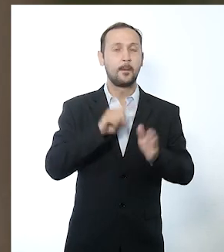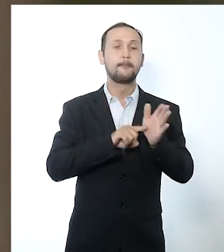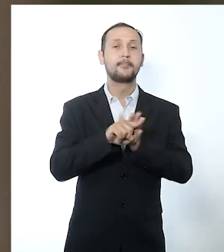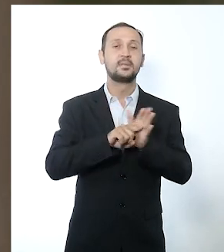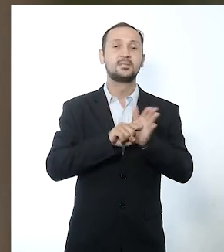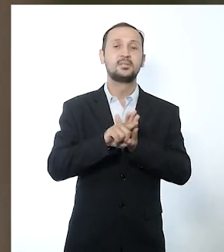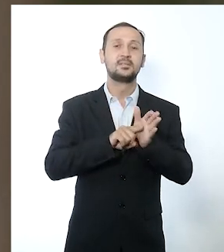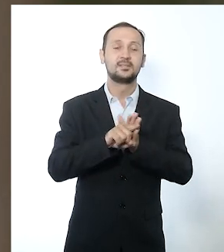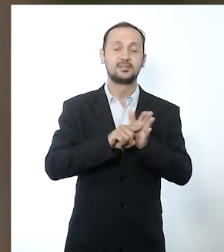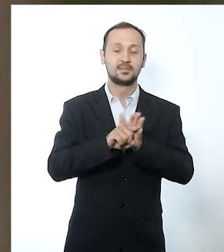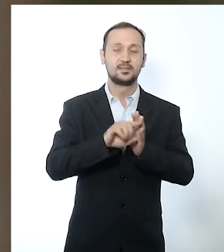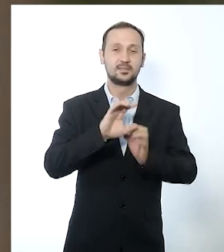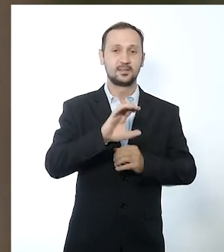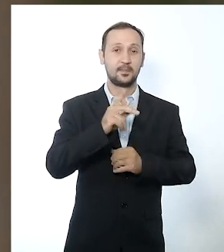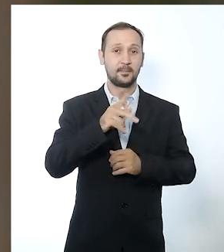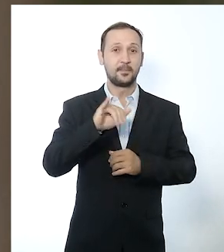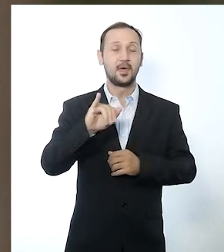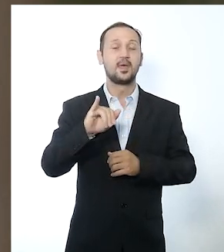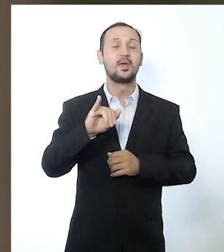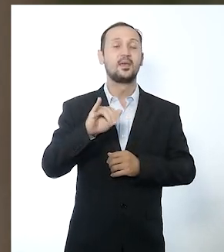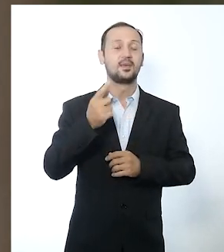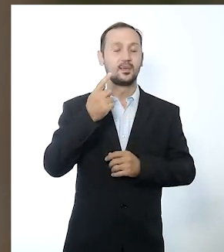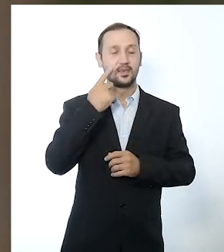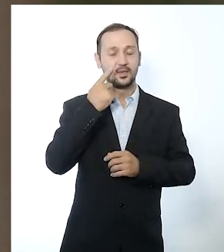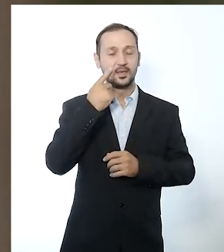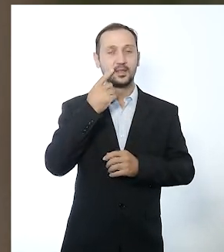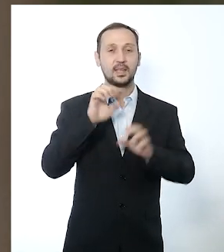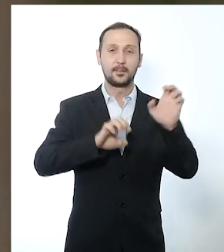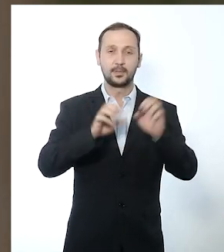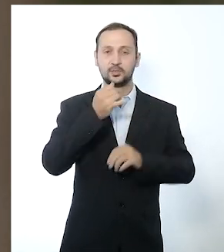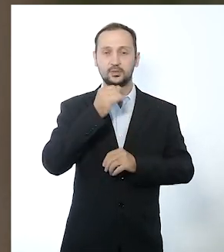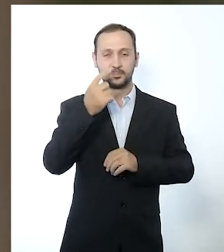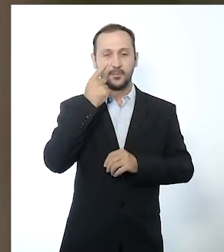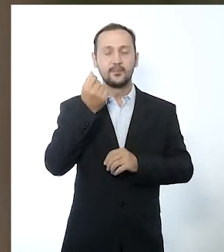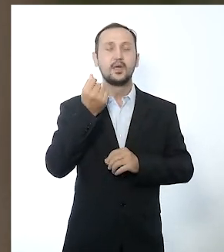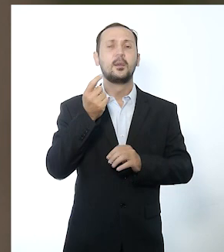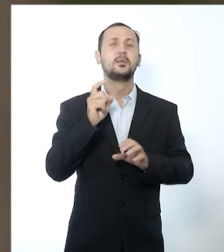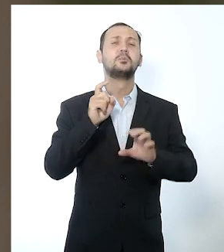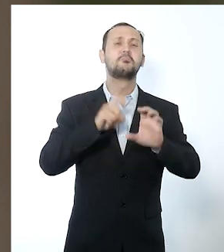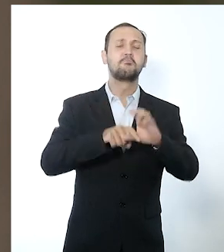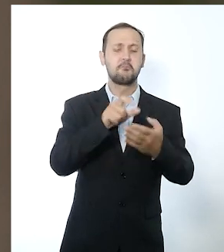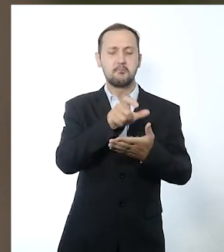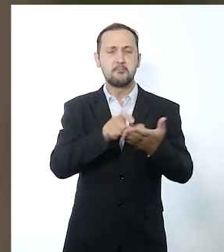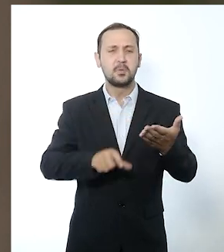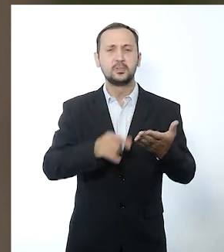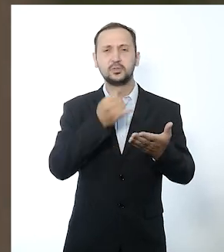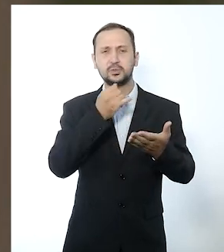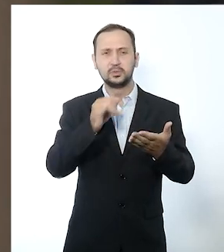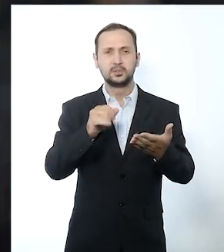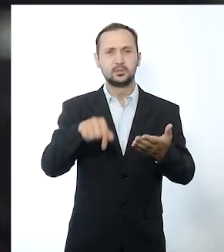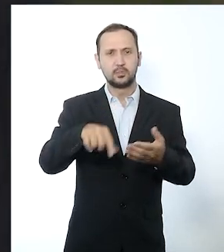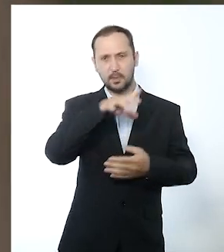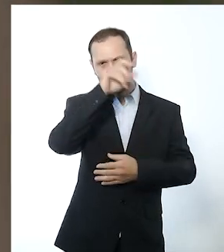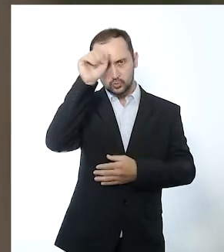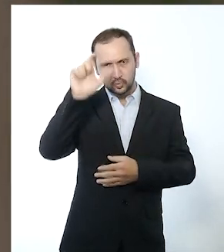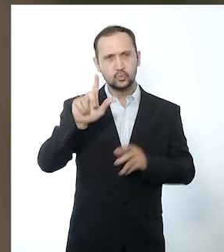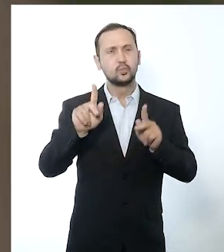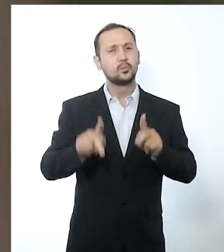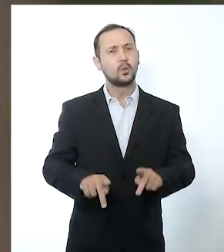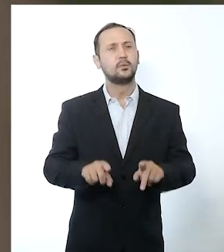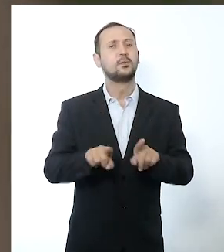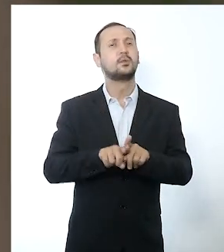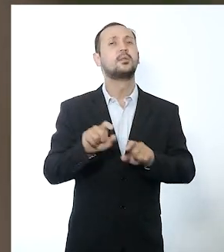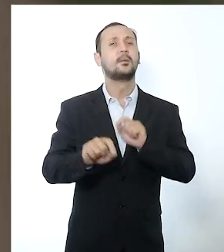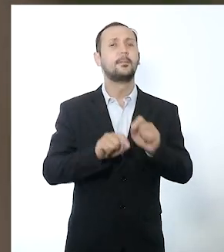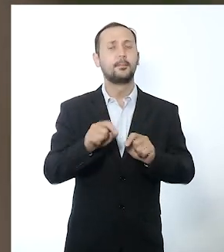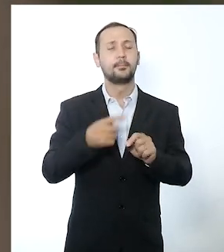Inquérito, a CPI da Energisa, para investigar as cobranças de energia elétrica nas contas dos sul-mato-grossenses e